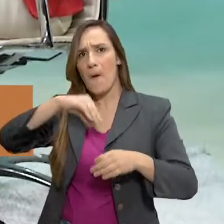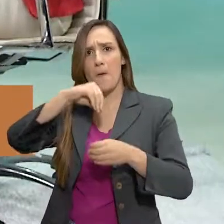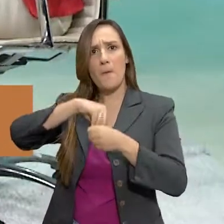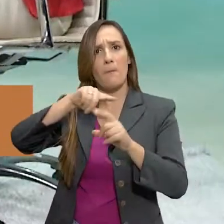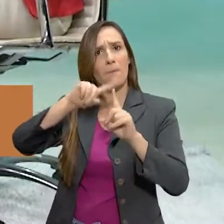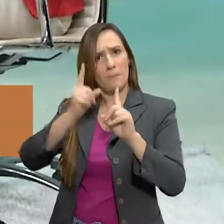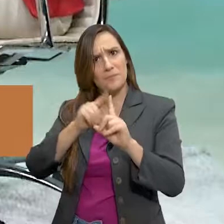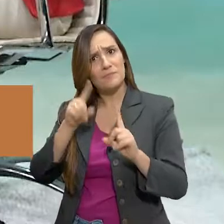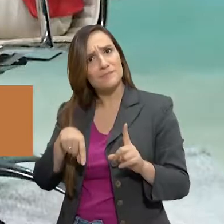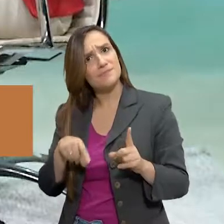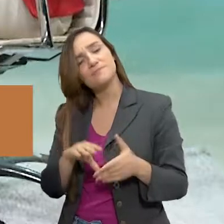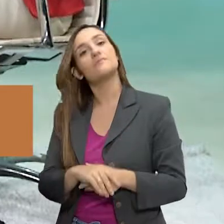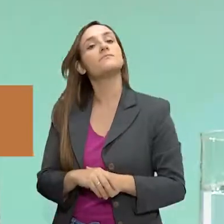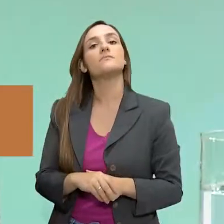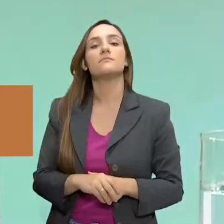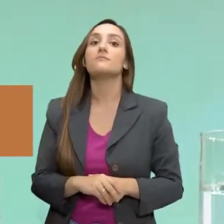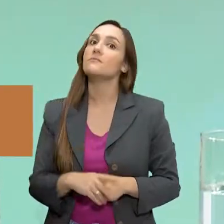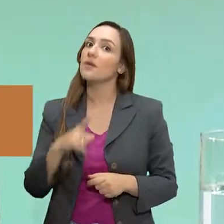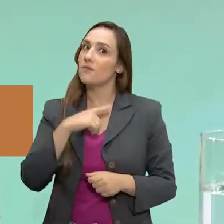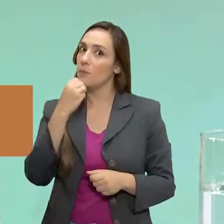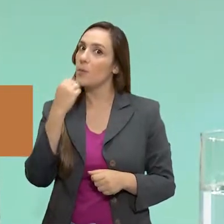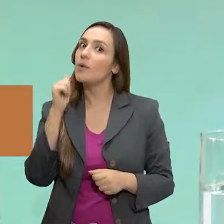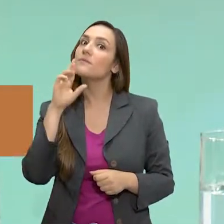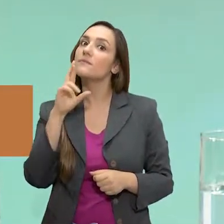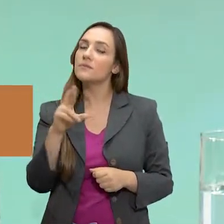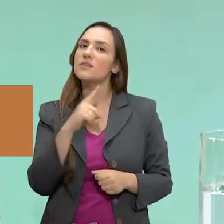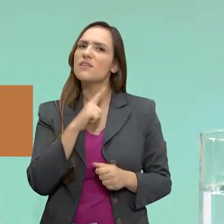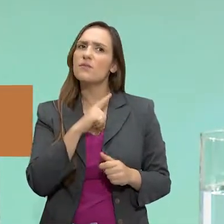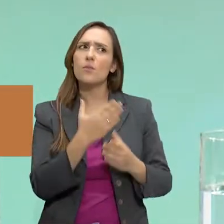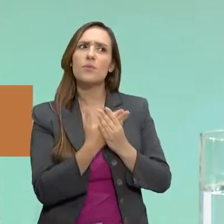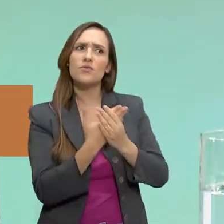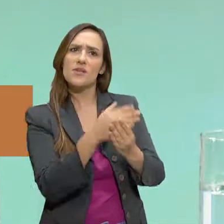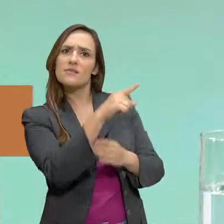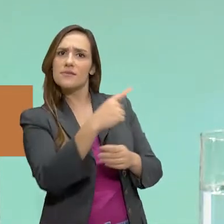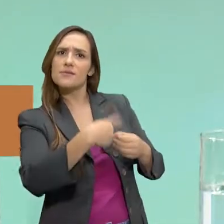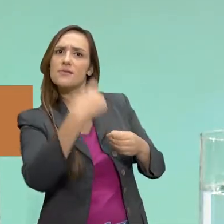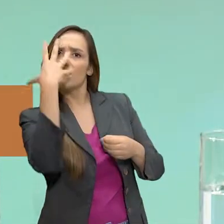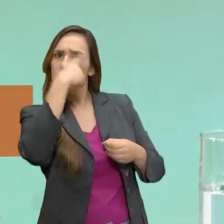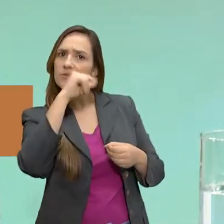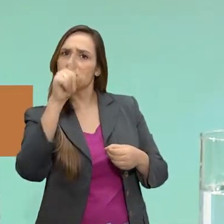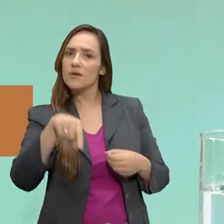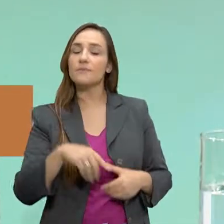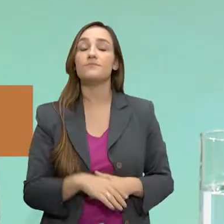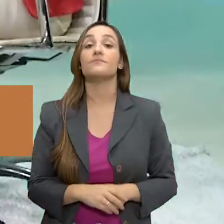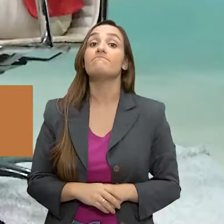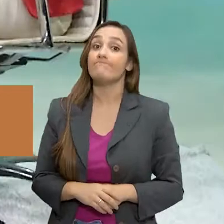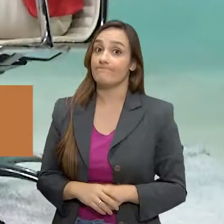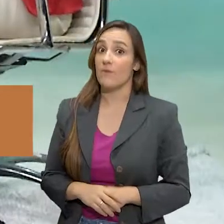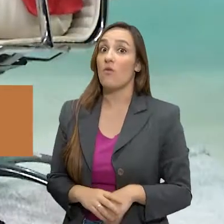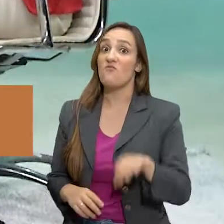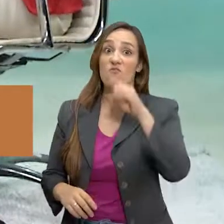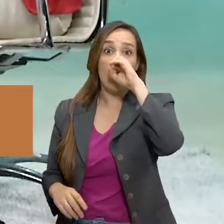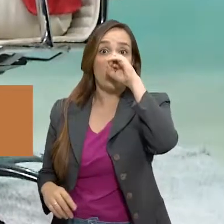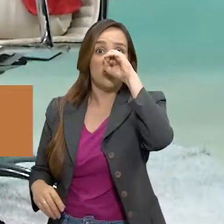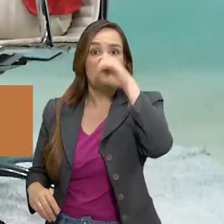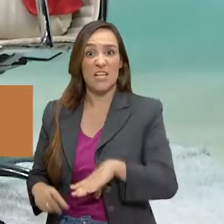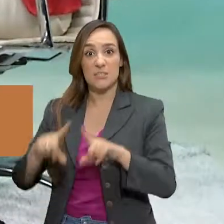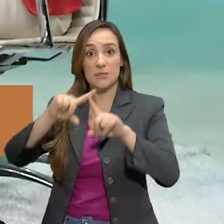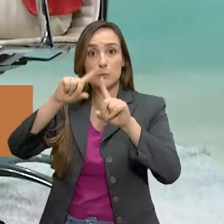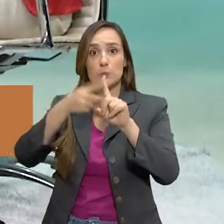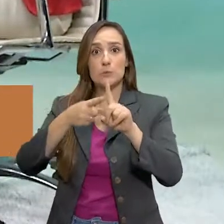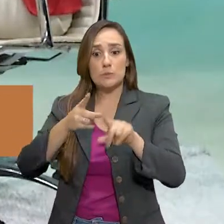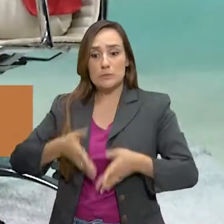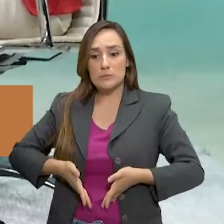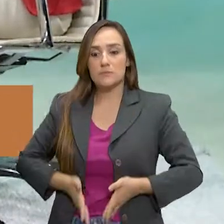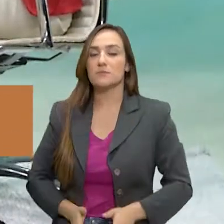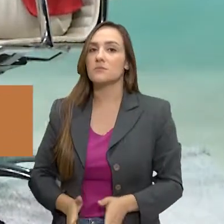Nudem não parou, não é mesmo, defensora? Um dos resultados é uma ação em Bonito. Fala um pouco pra gente. A violência obstétrica é